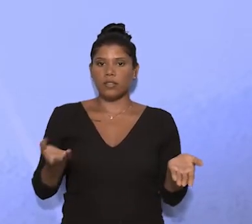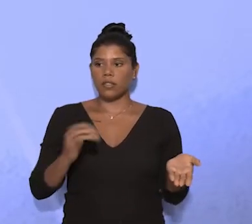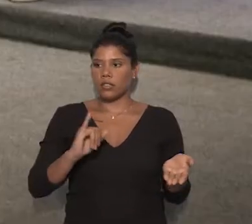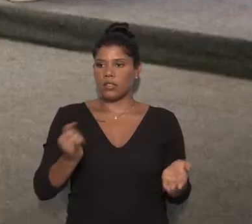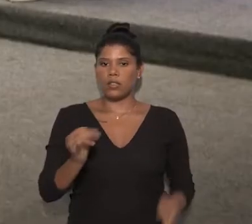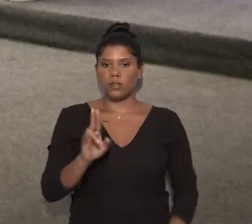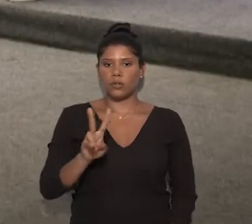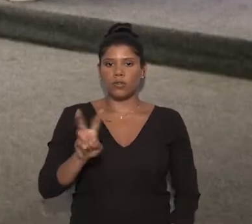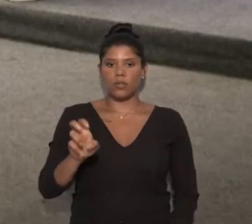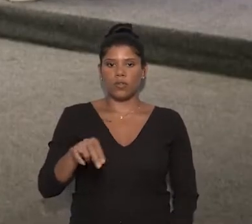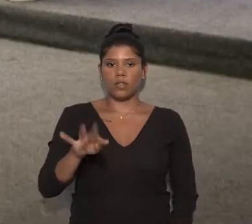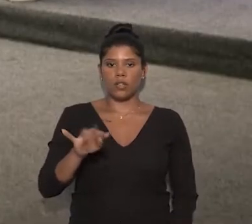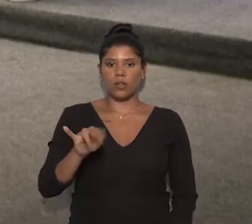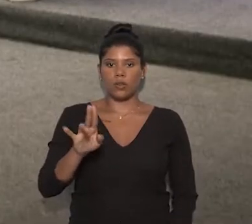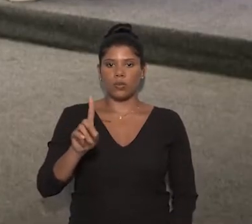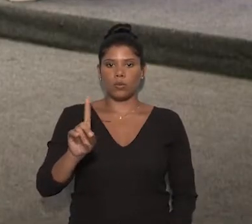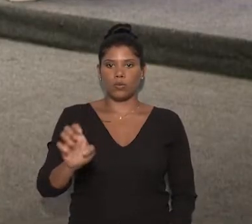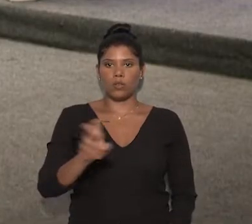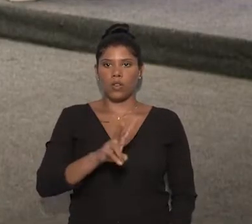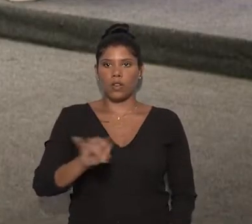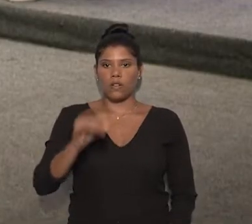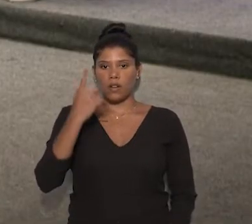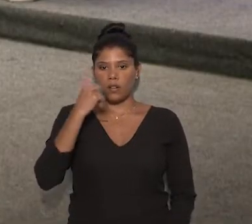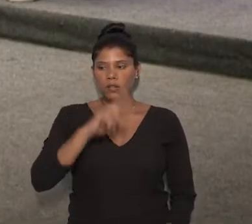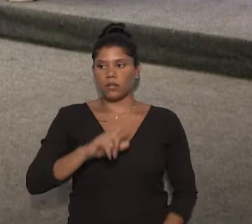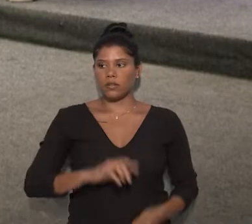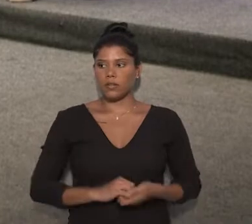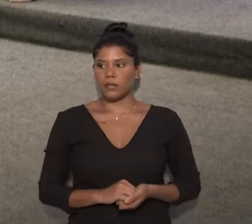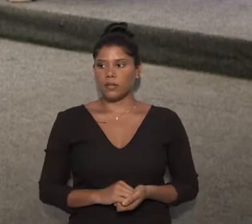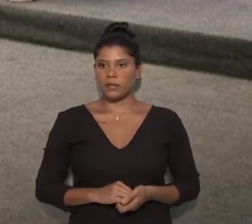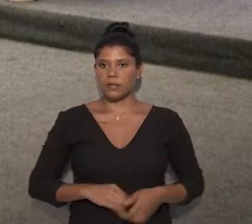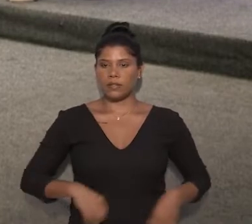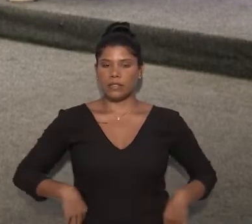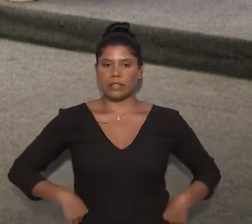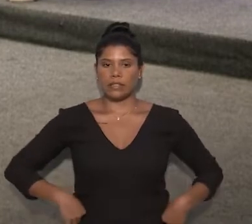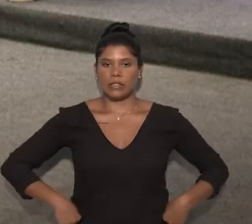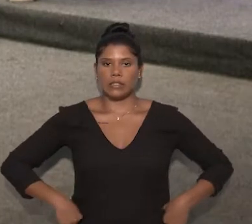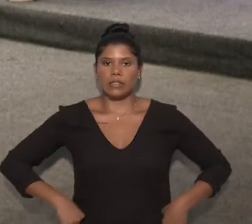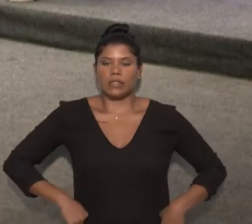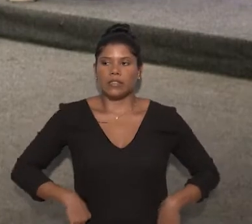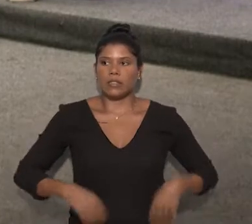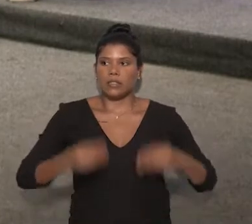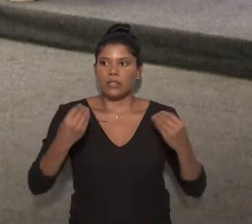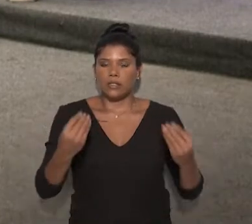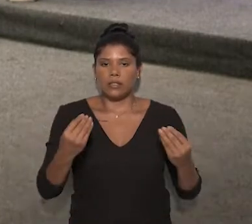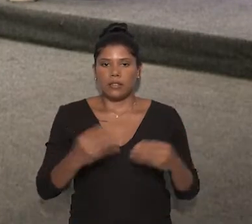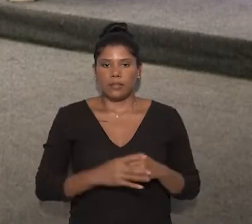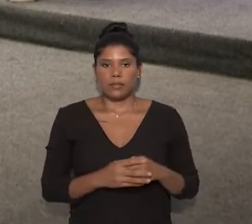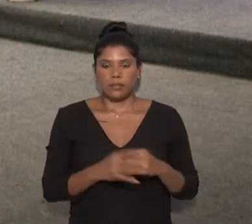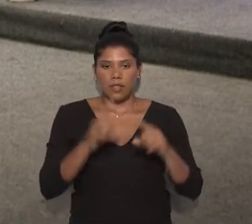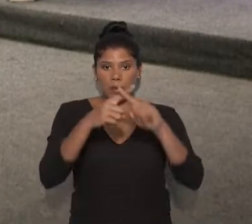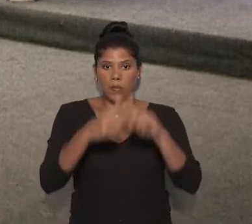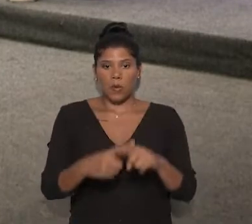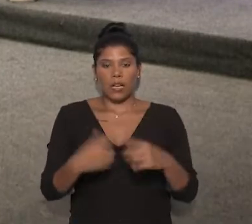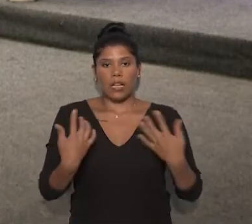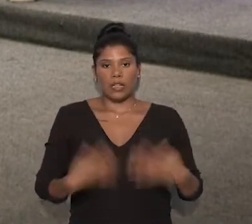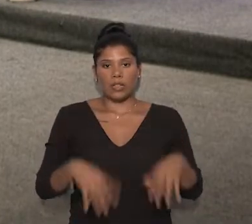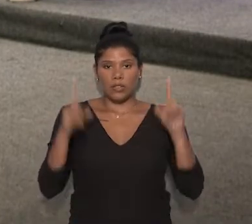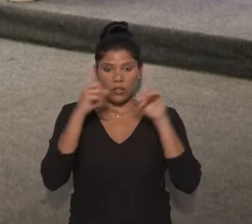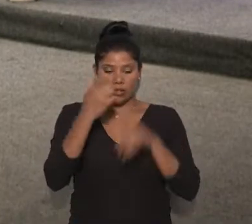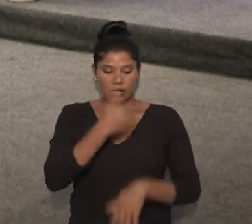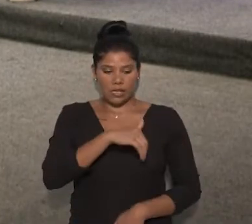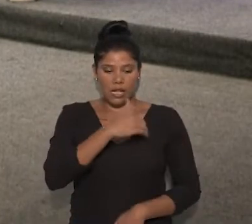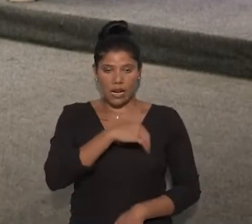era lá. Era isso que eu ia falar. Que provavelmente chegará na lanterna. Né? É isso que eu ia falar da loucura, o Graziano e PC, desse campeonato. O Ceará pega